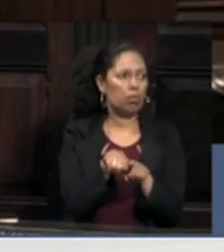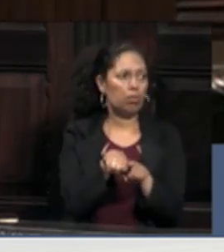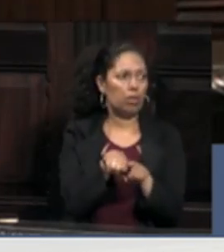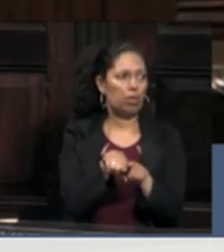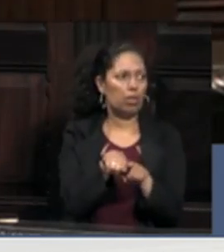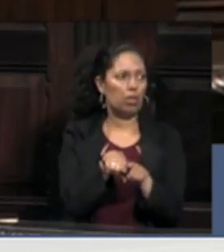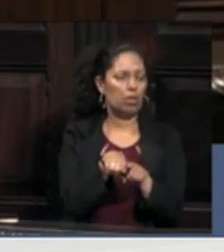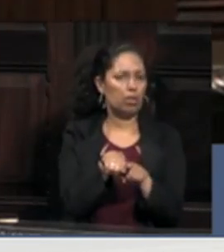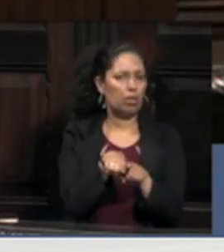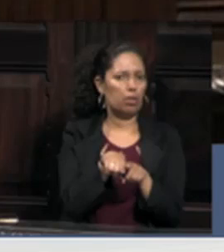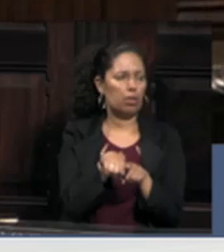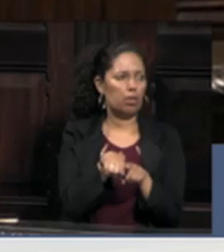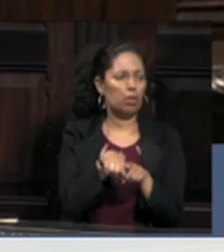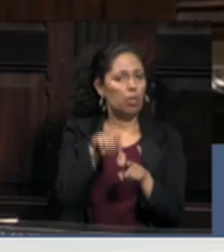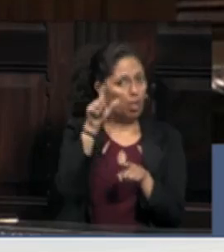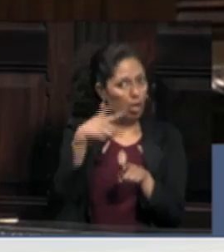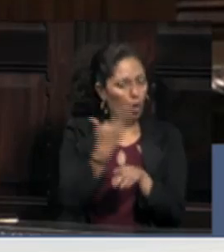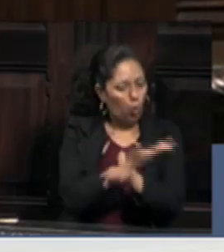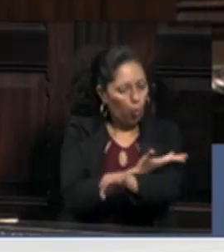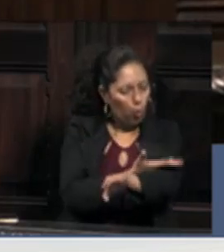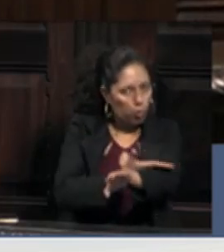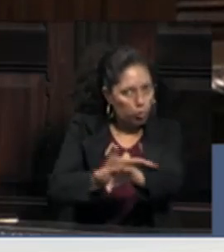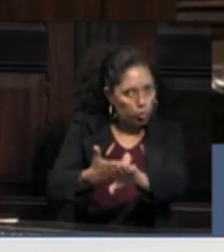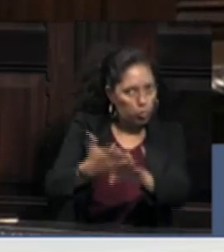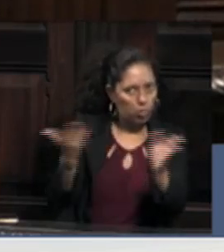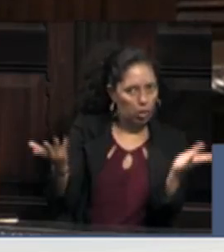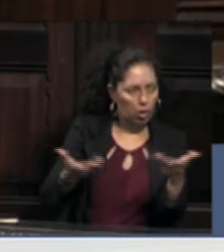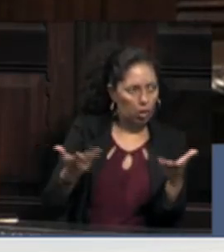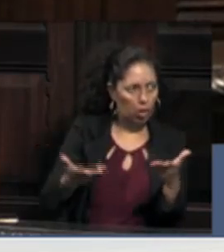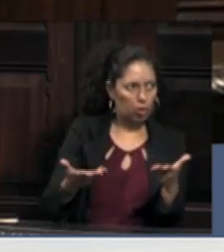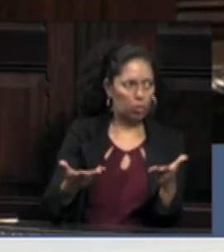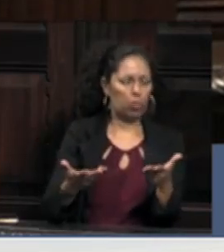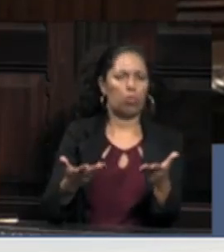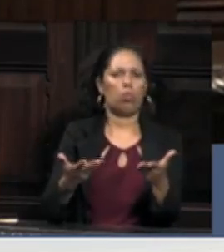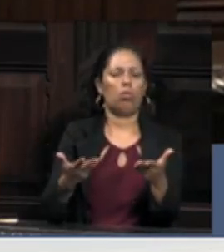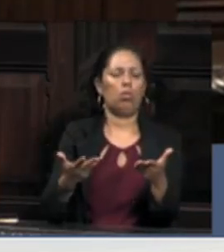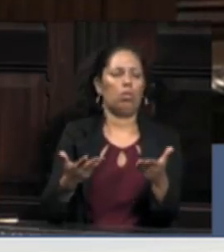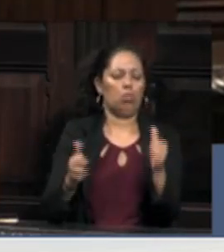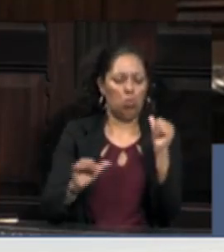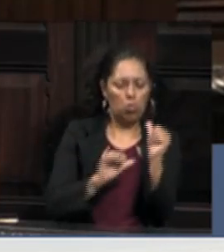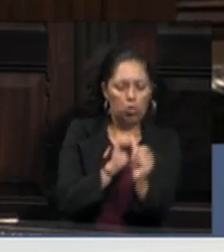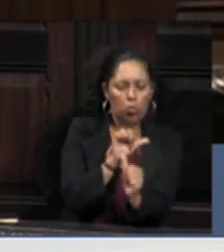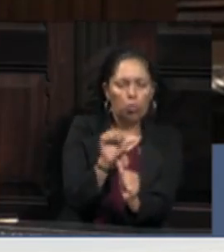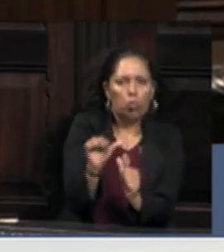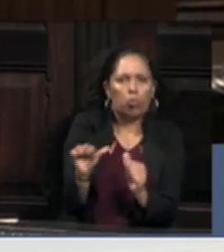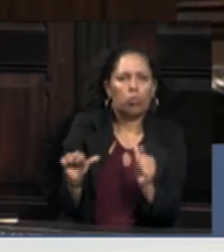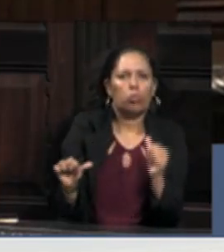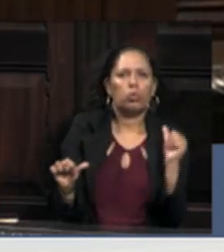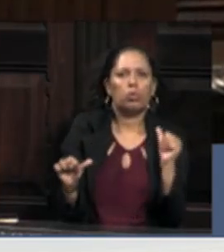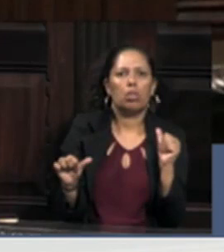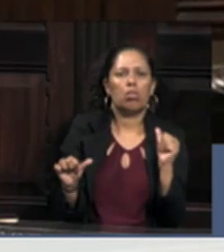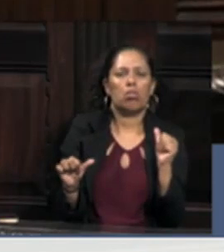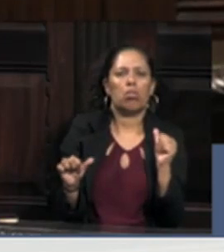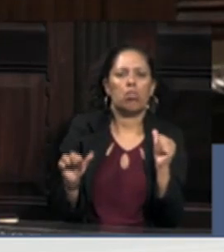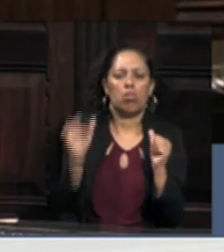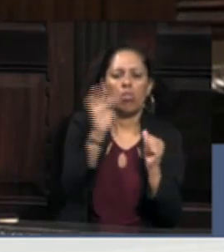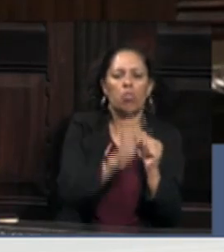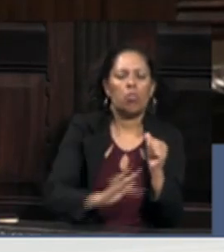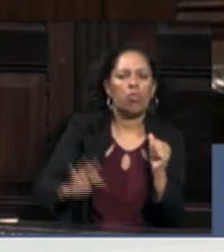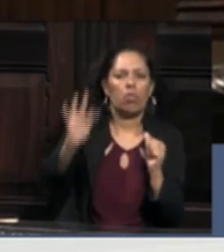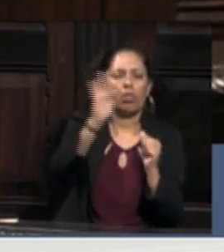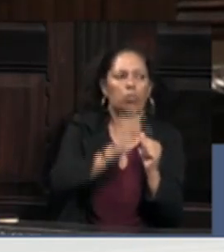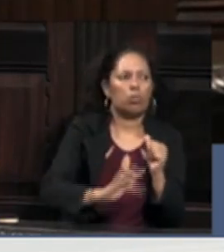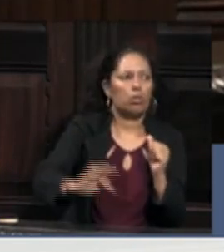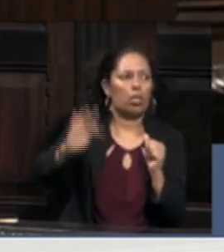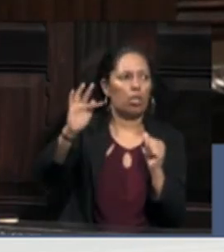vez mais comum no processo de estruturação da carreira em universidades